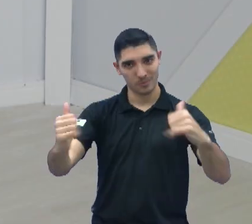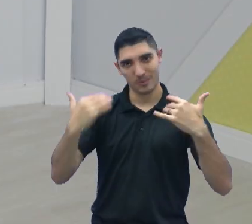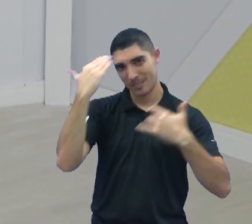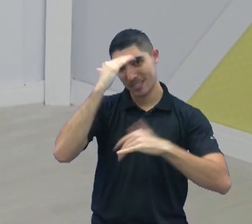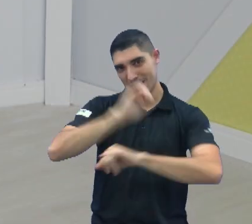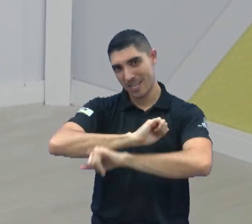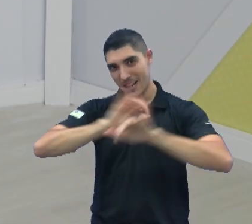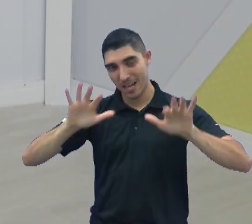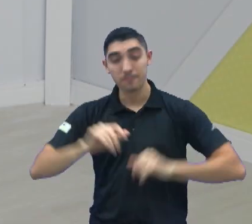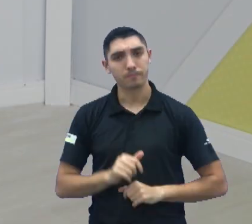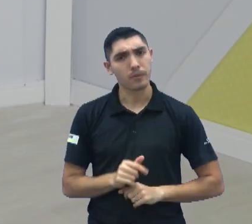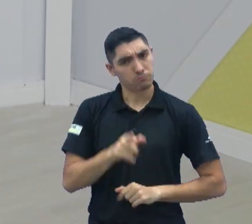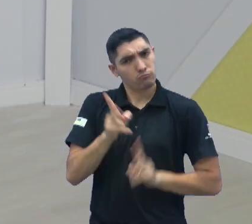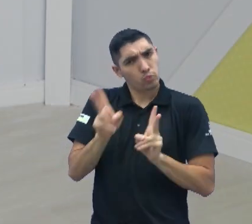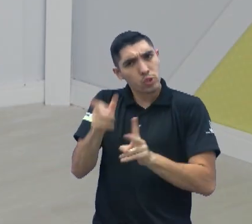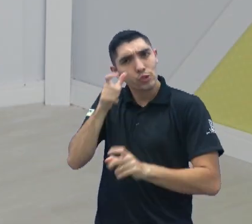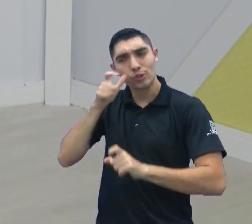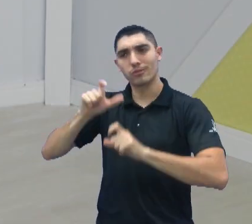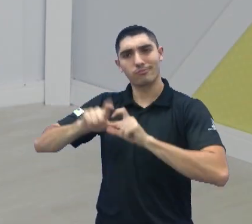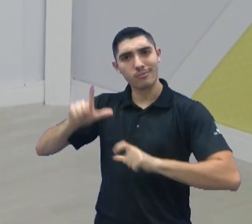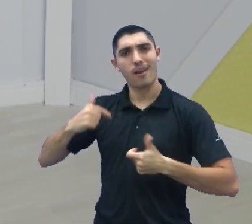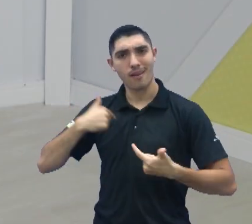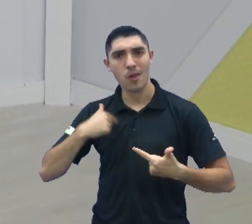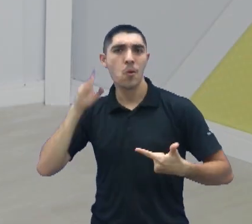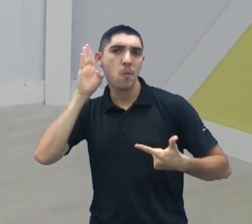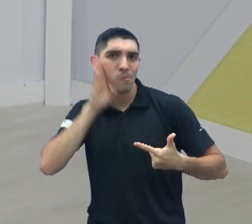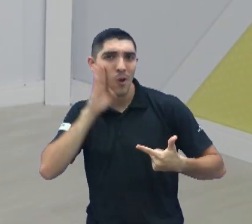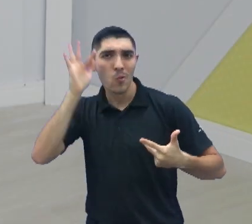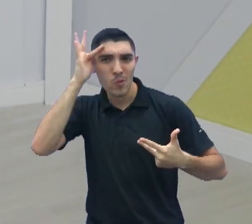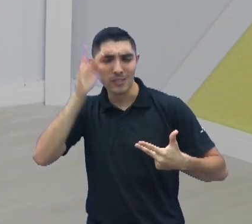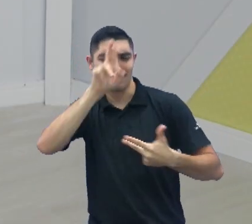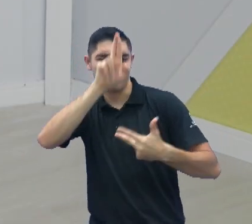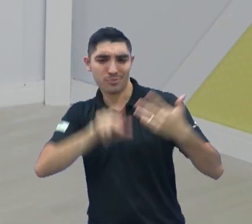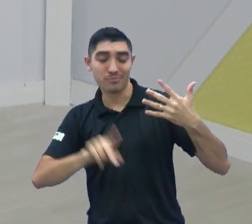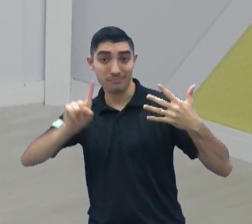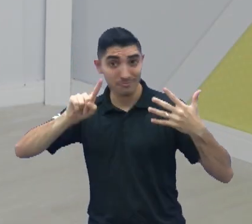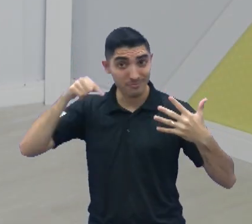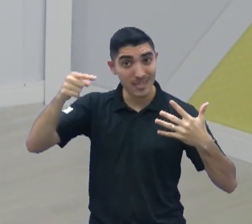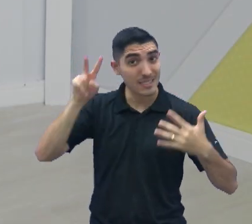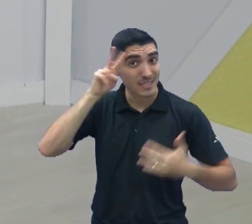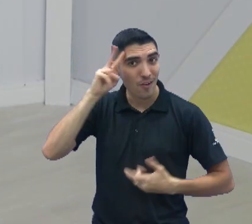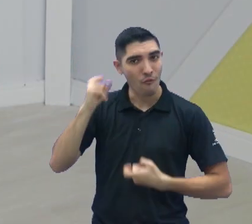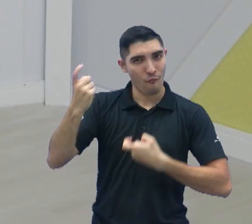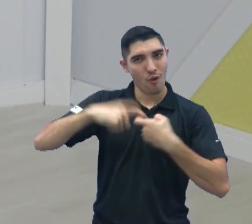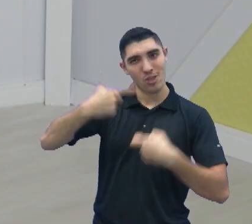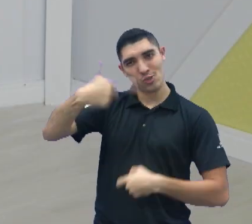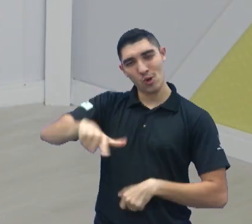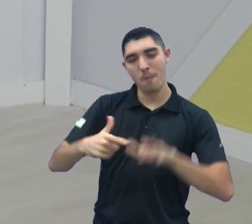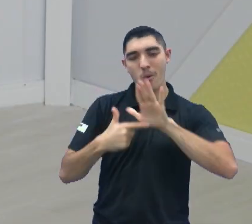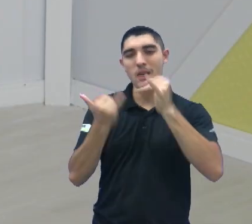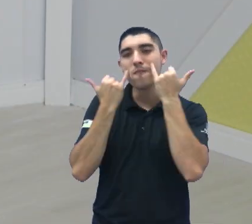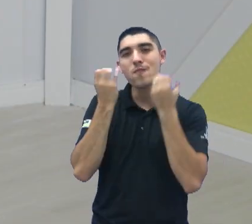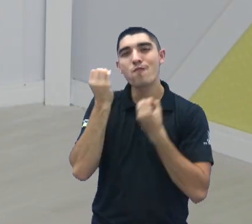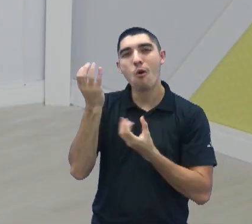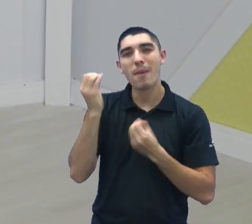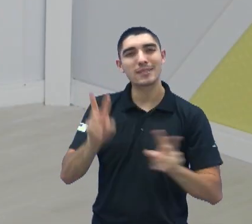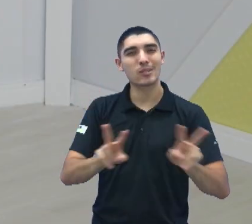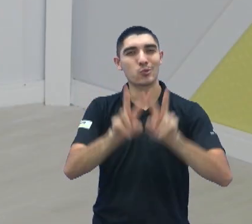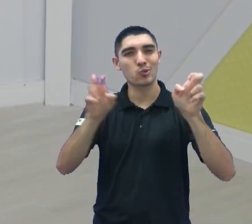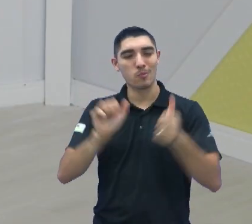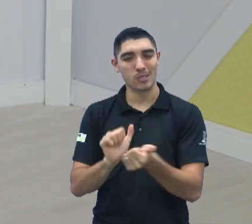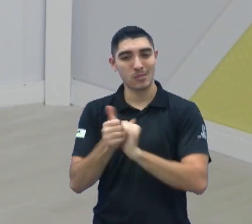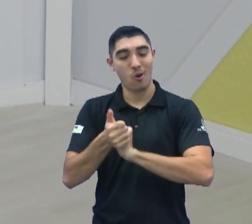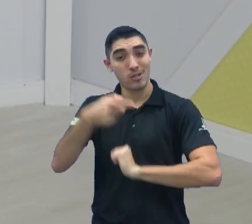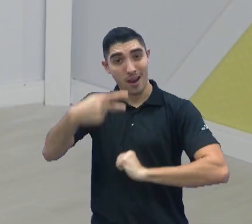com a programação da TV Câmara. Eu, Paulito, Luizão e grande equipe. A gente volta segunda-feira para te deixar muito bem informado sobre os assuntos